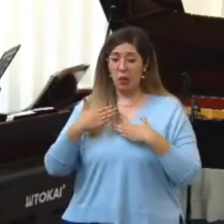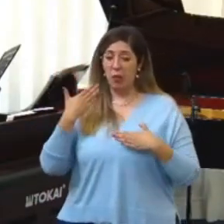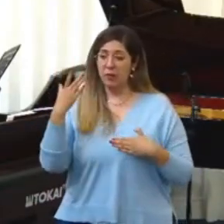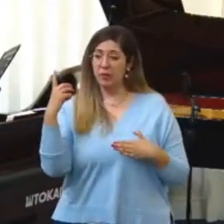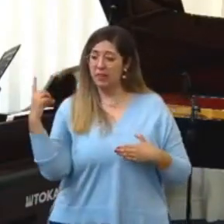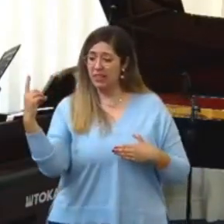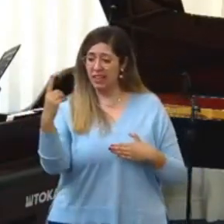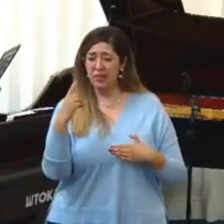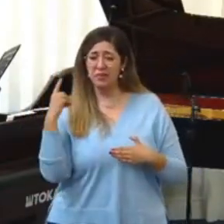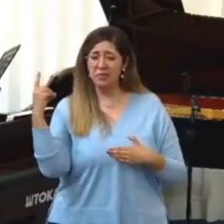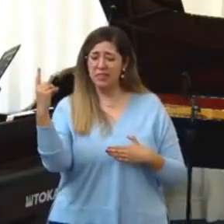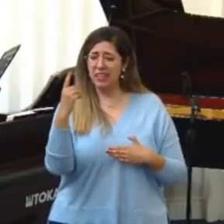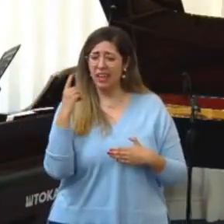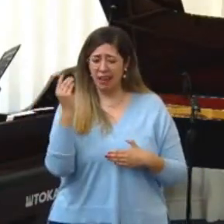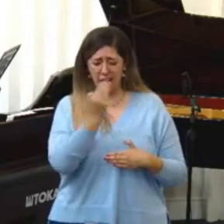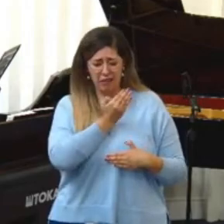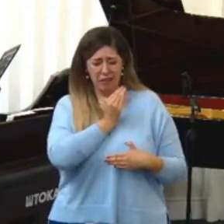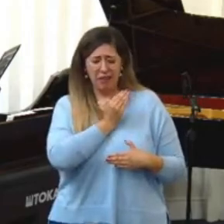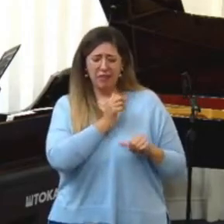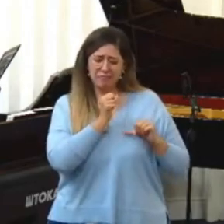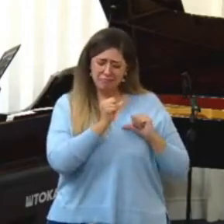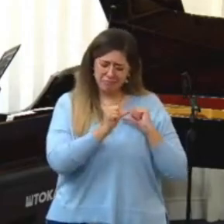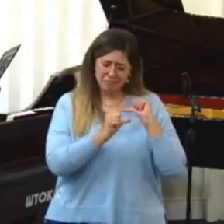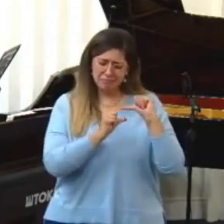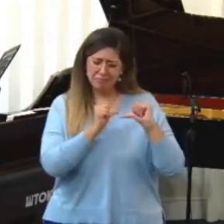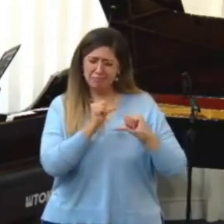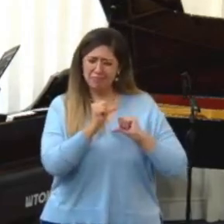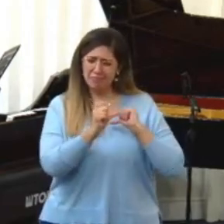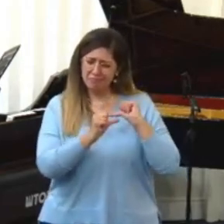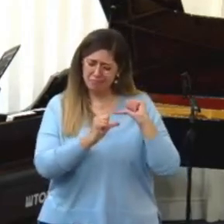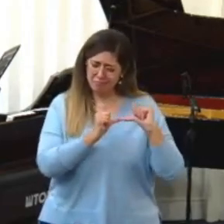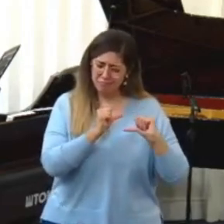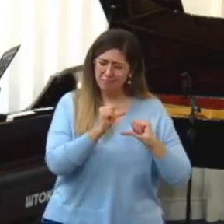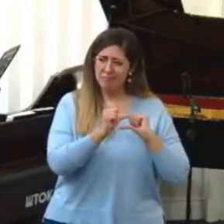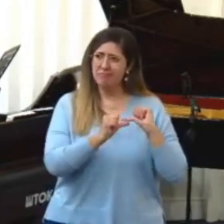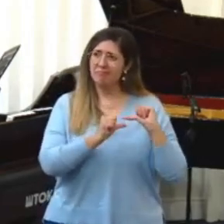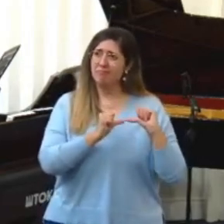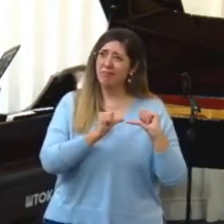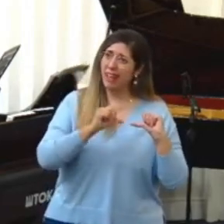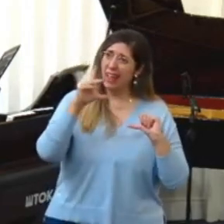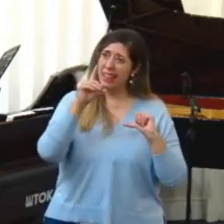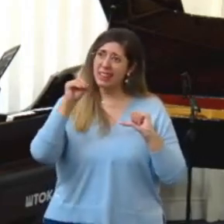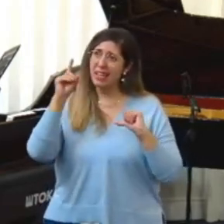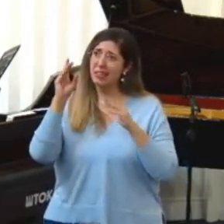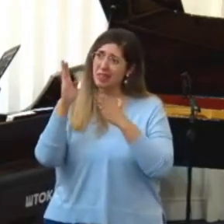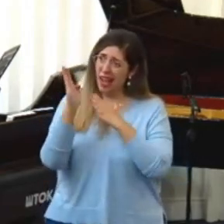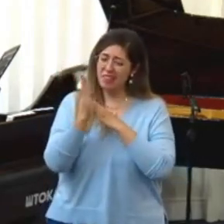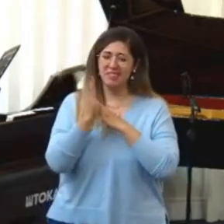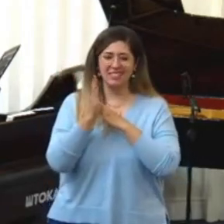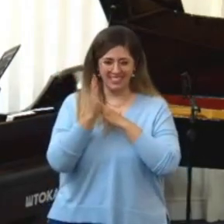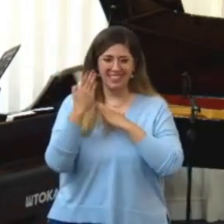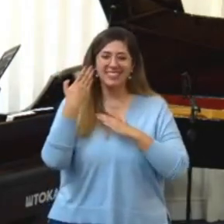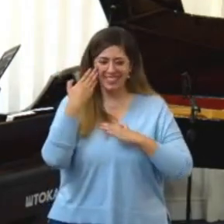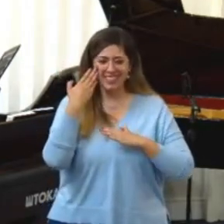disse: a um coração quebrantado e contrito, não o desprezarás, ó